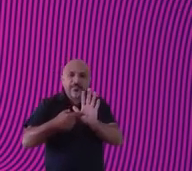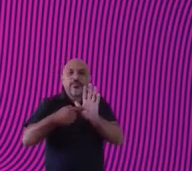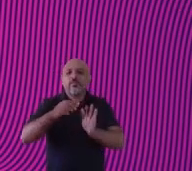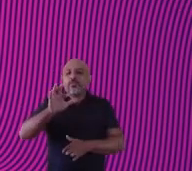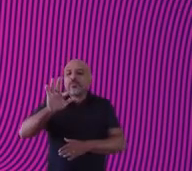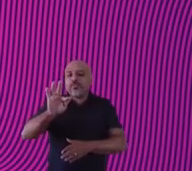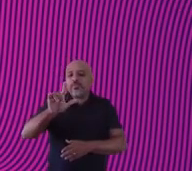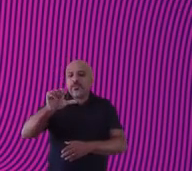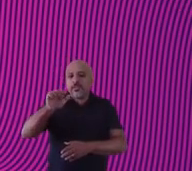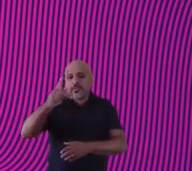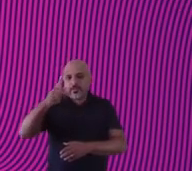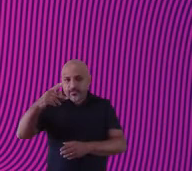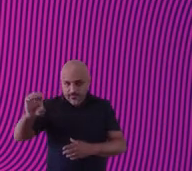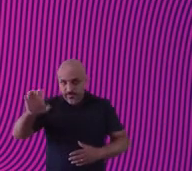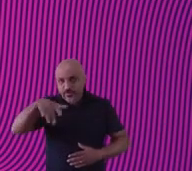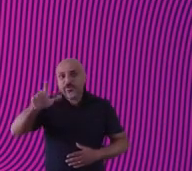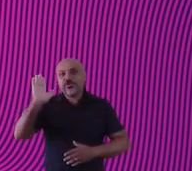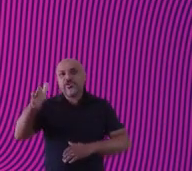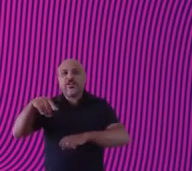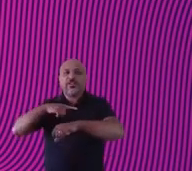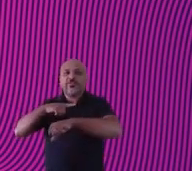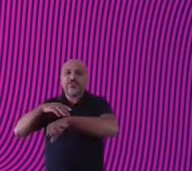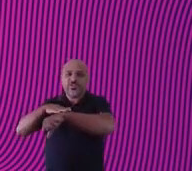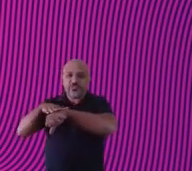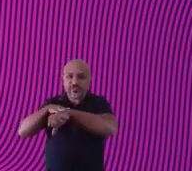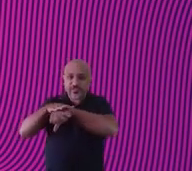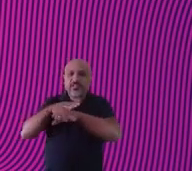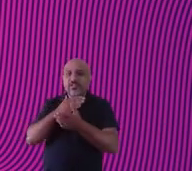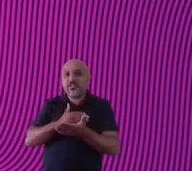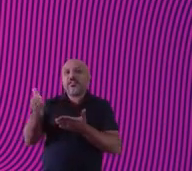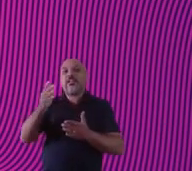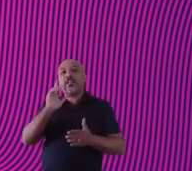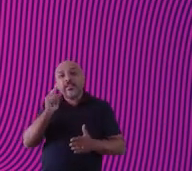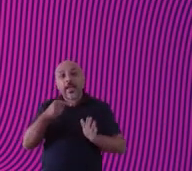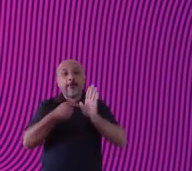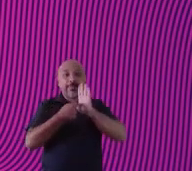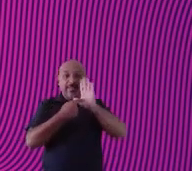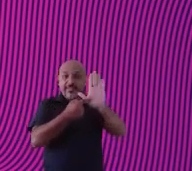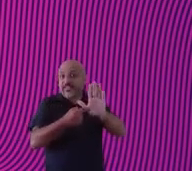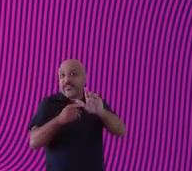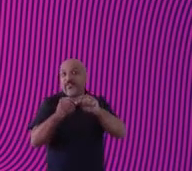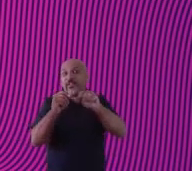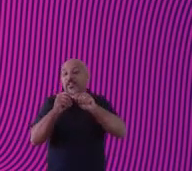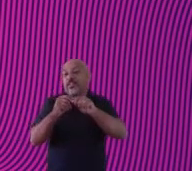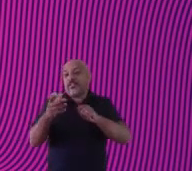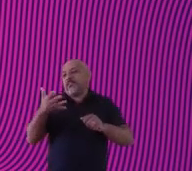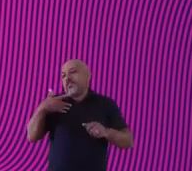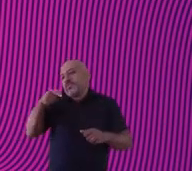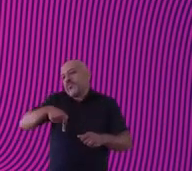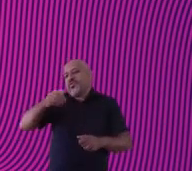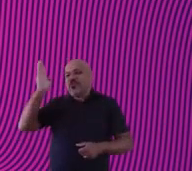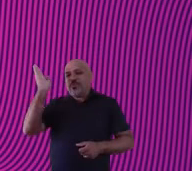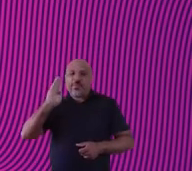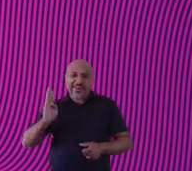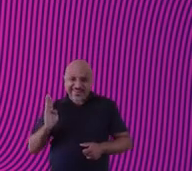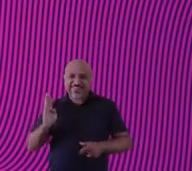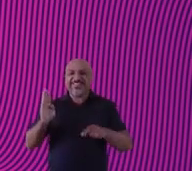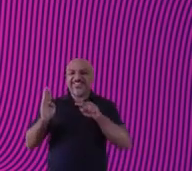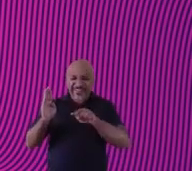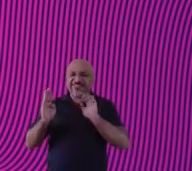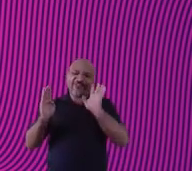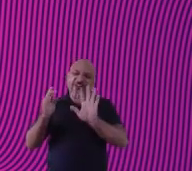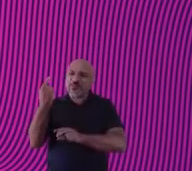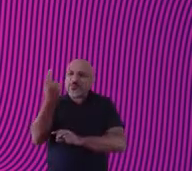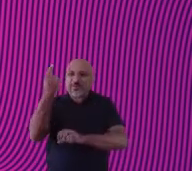Morrow eu tinha conversado com ele inicialmente e ele na apresentação ele fez dimensão que o Brasil teria sido seria não